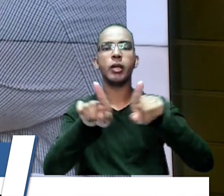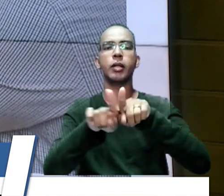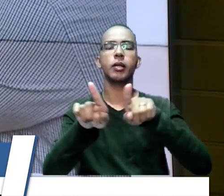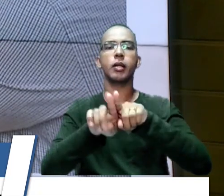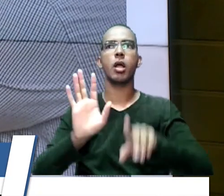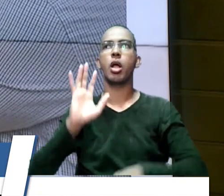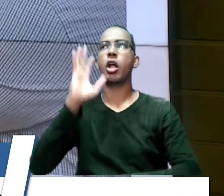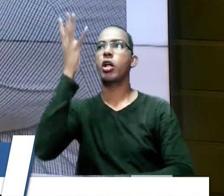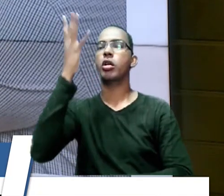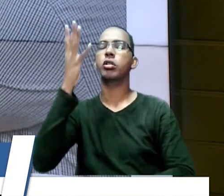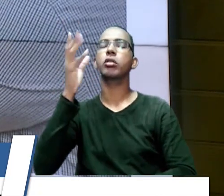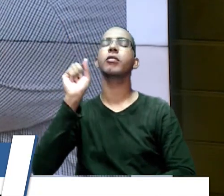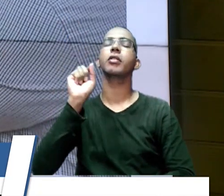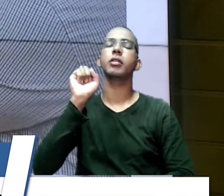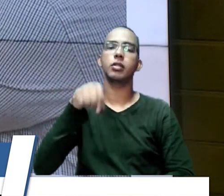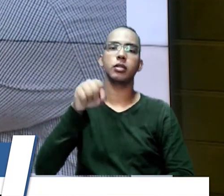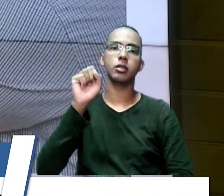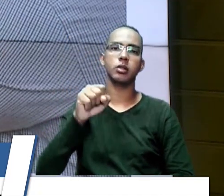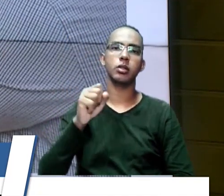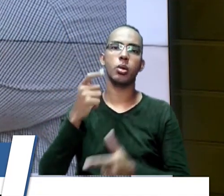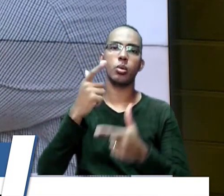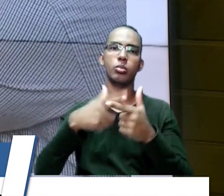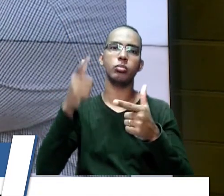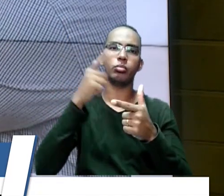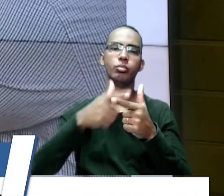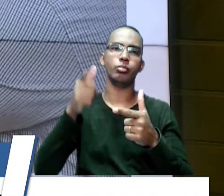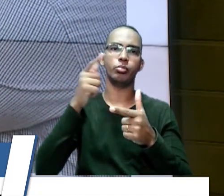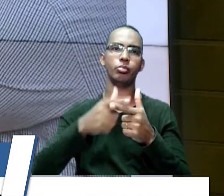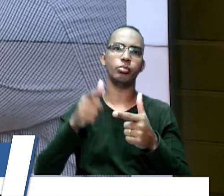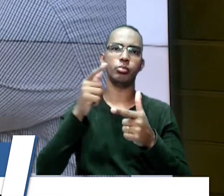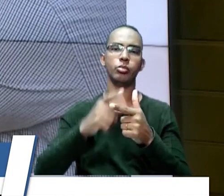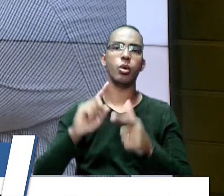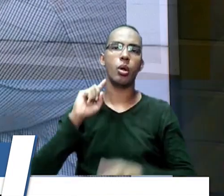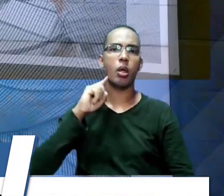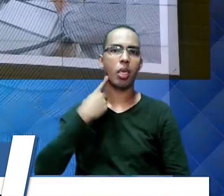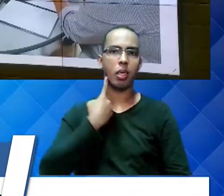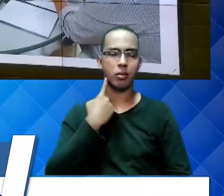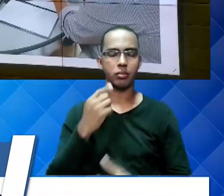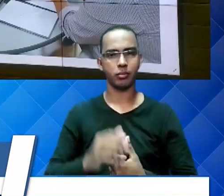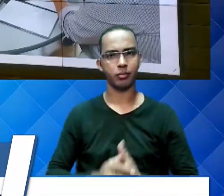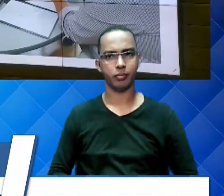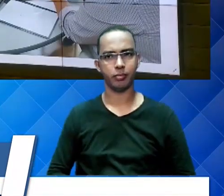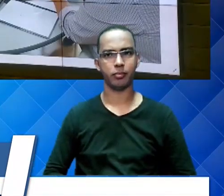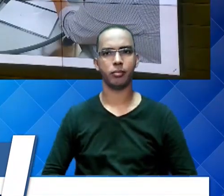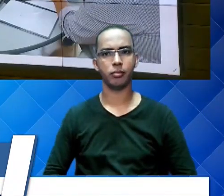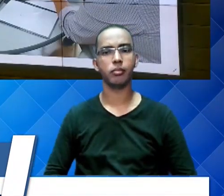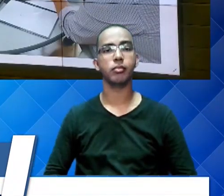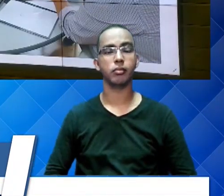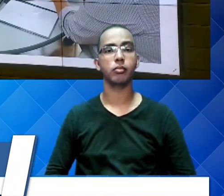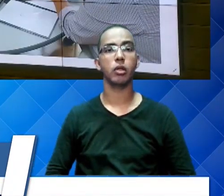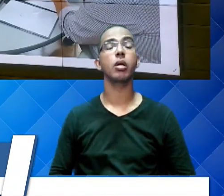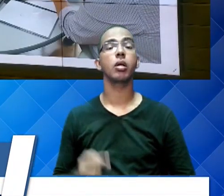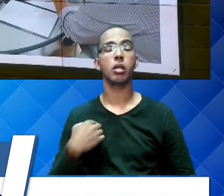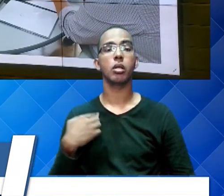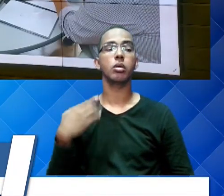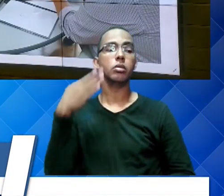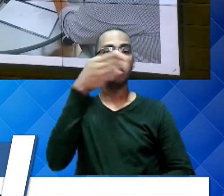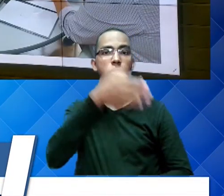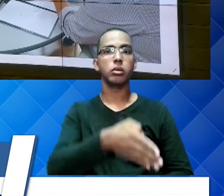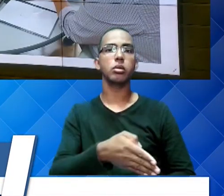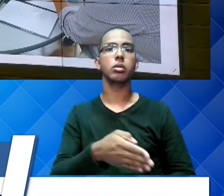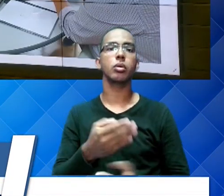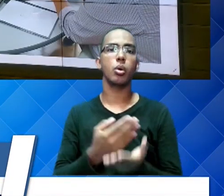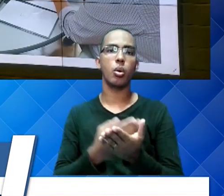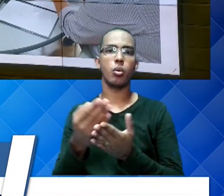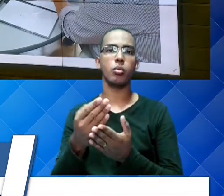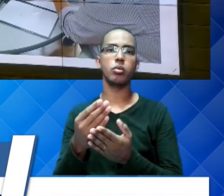por toda a questão do lixo. Estive lá no começo desse